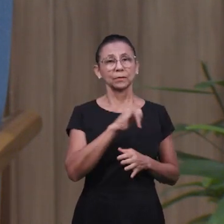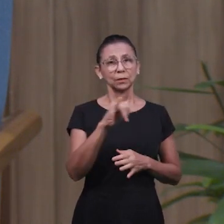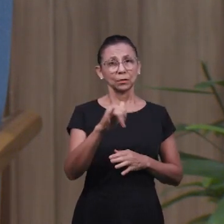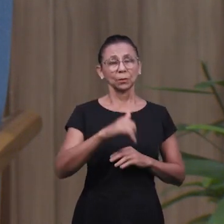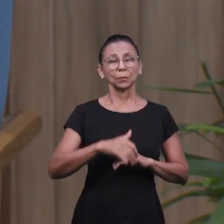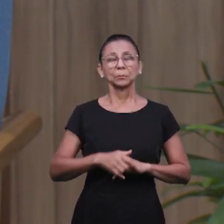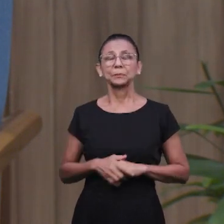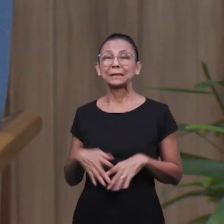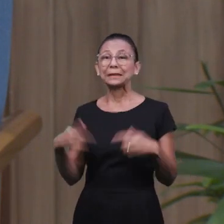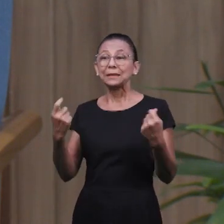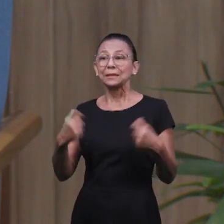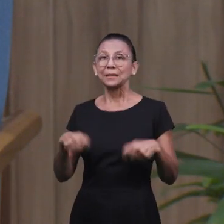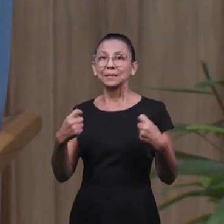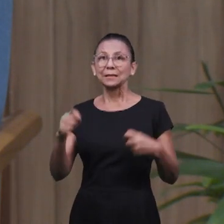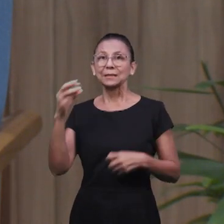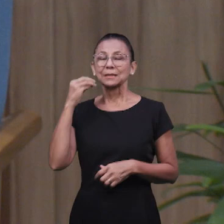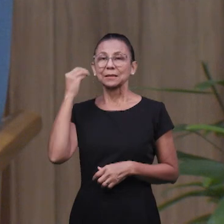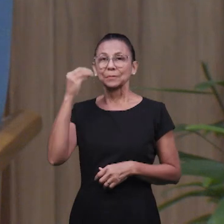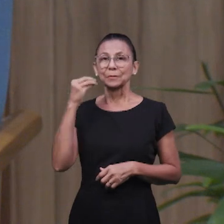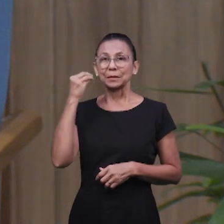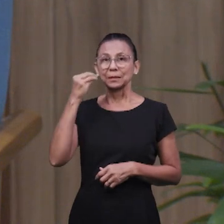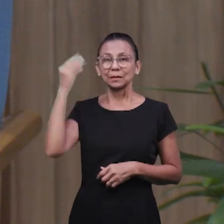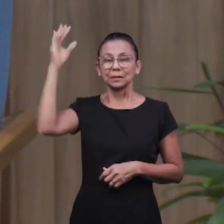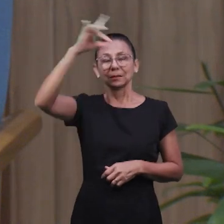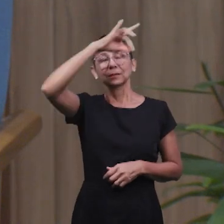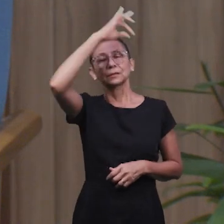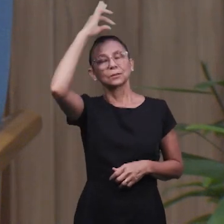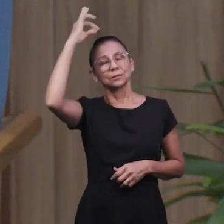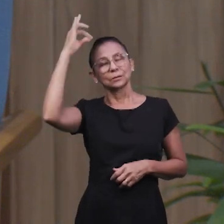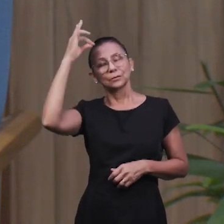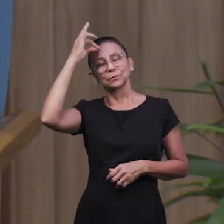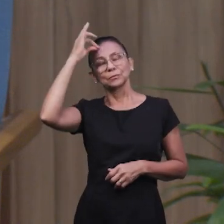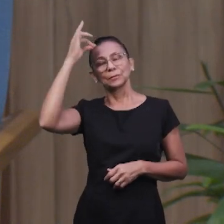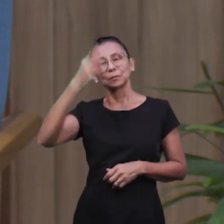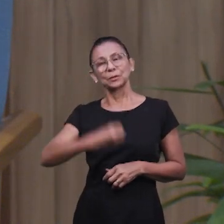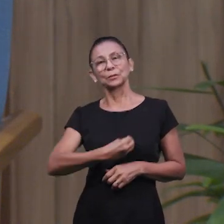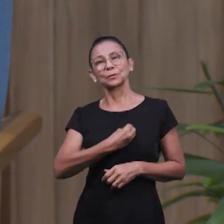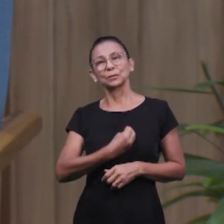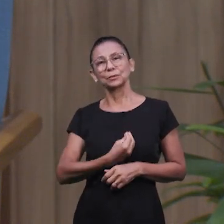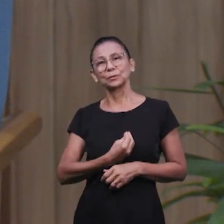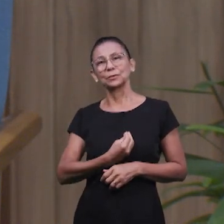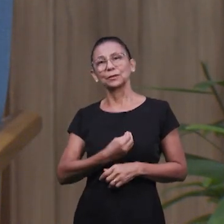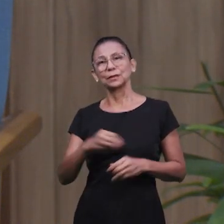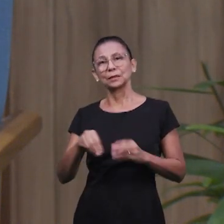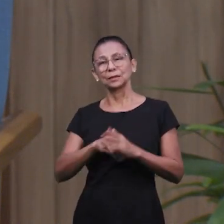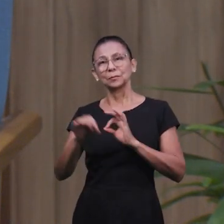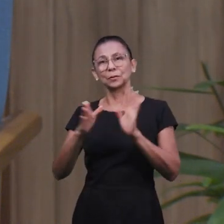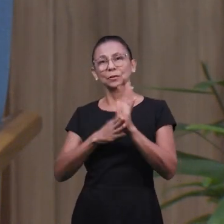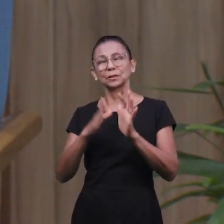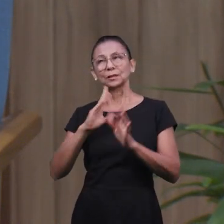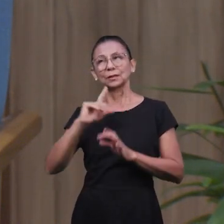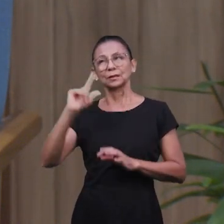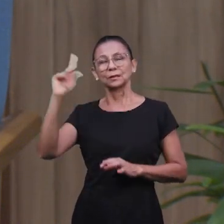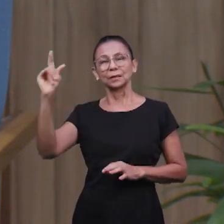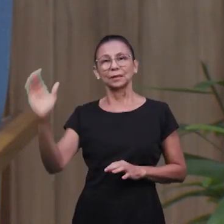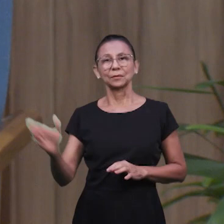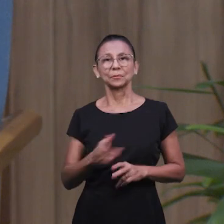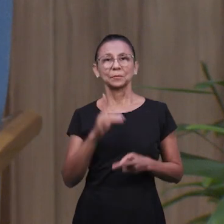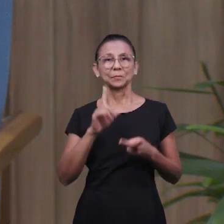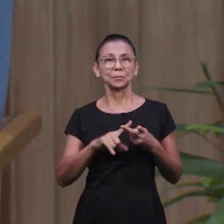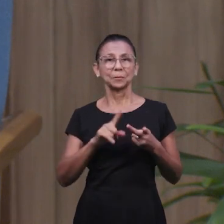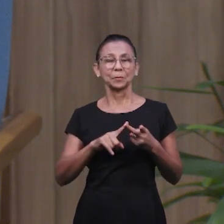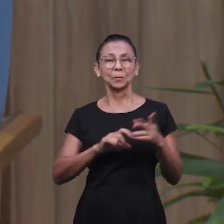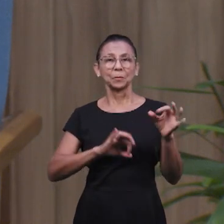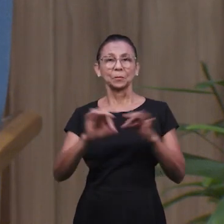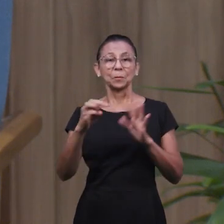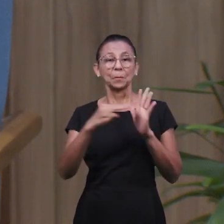parábolas proferidas pelo Senhor Jesus e a necessidade de uma experiência com o Espírito Santo para viver a